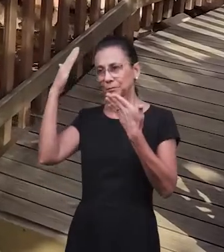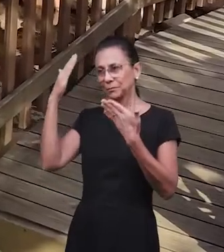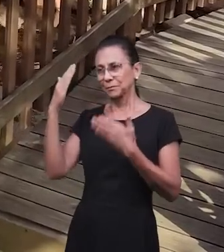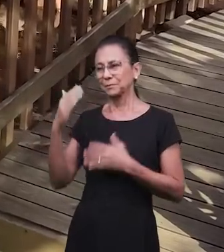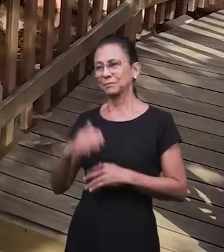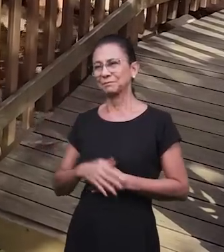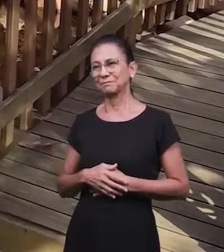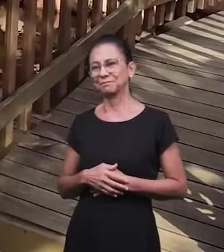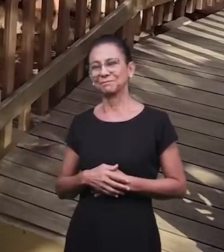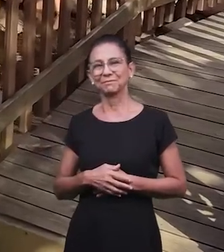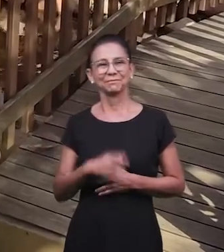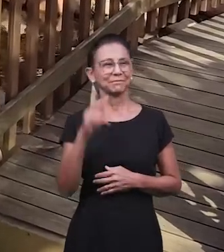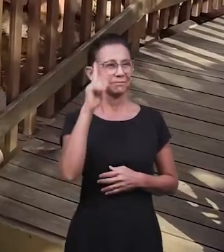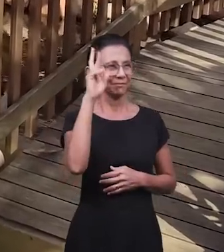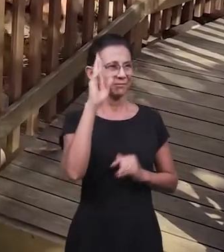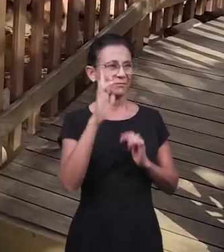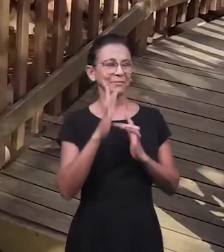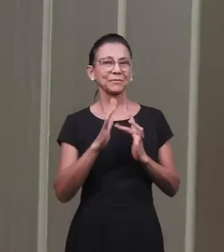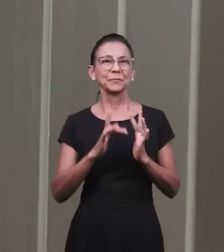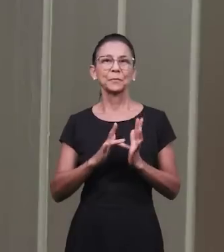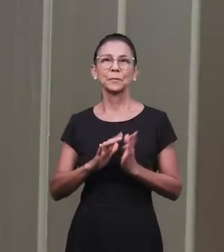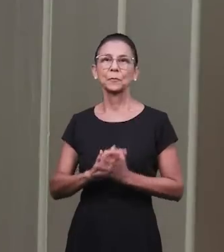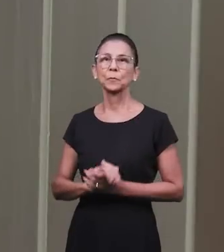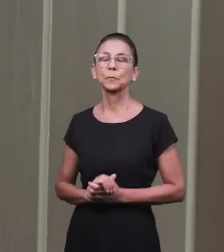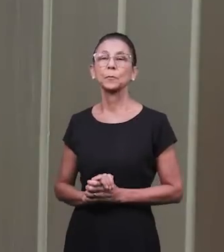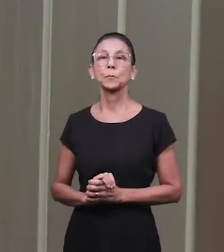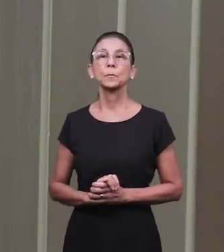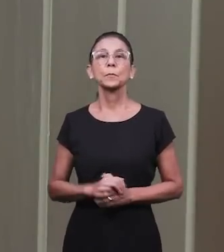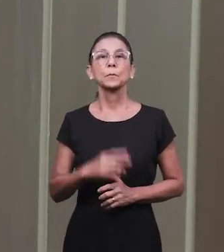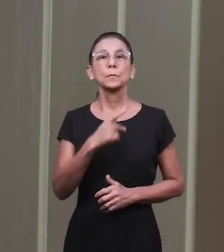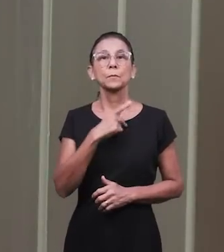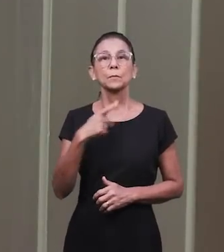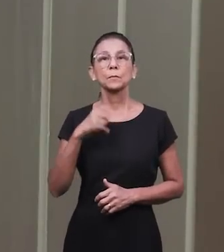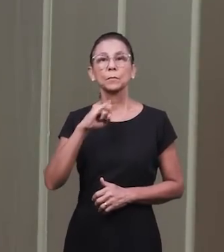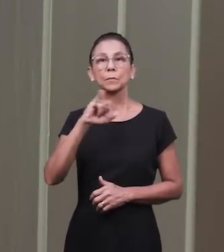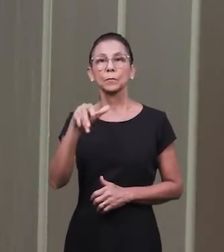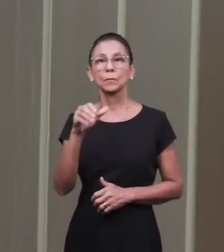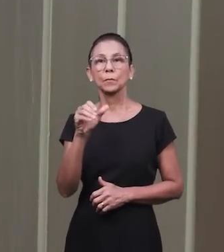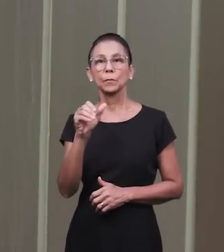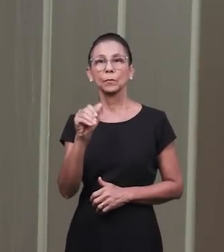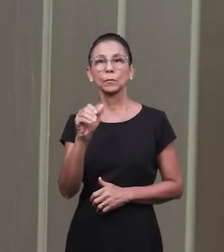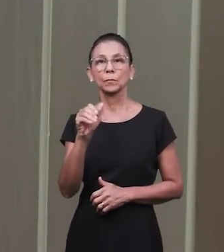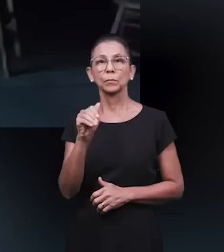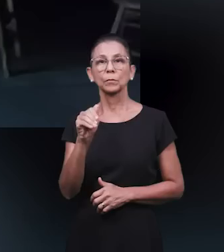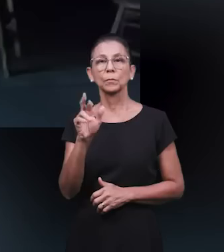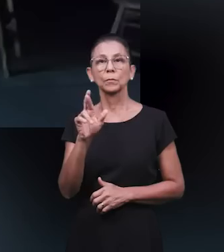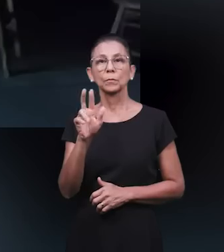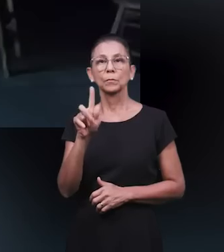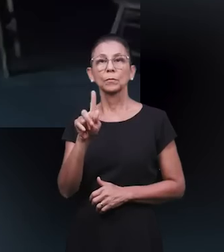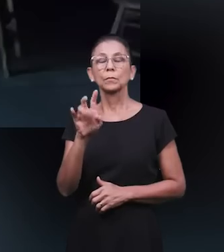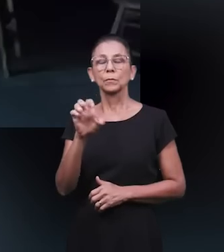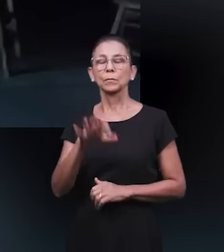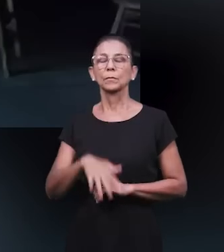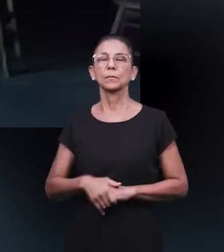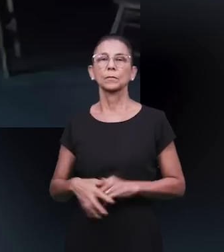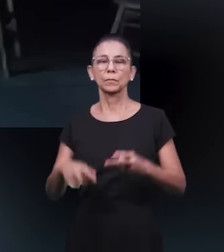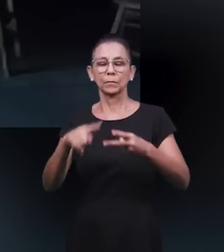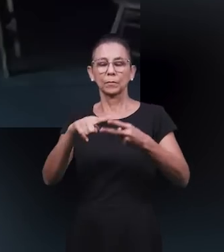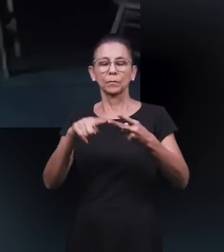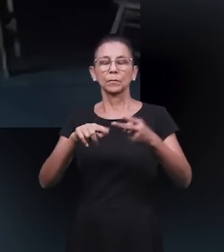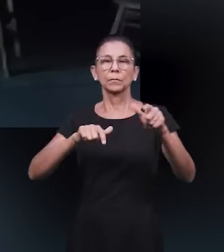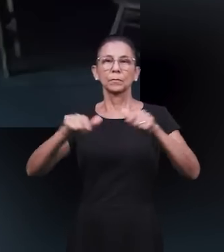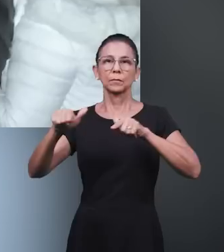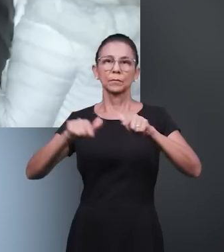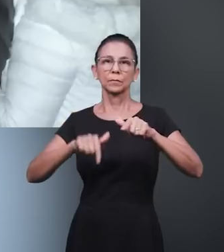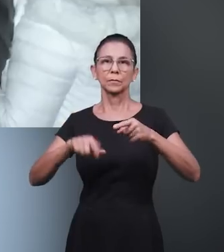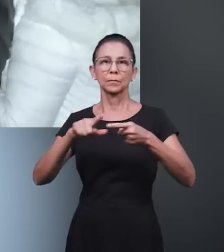participação. Amém. A paz do Senhor. O pastor Jorge ainda informou 2 atividades no Manaim de Curitiba. A